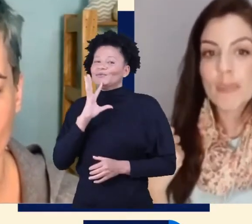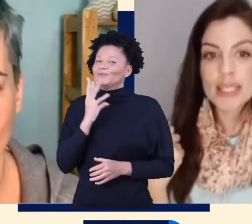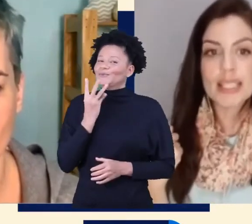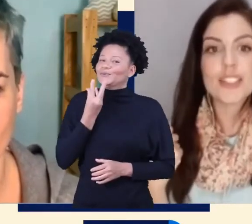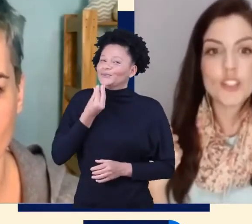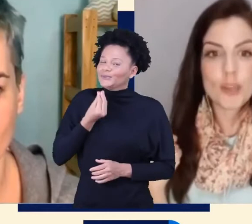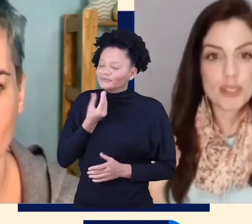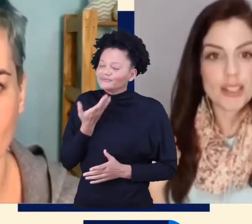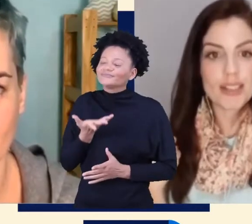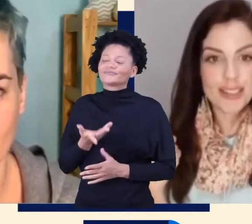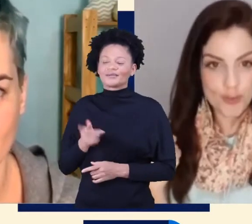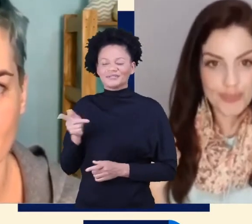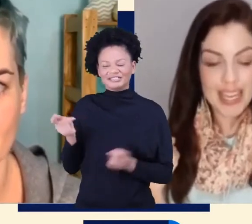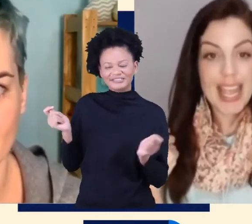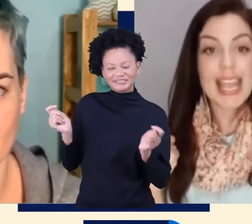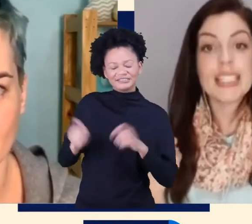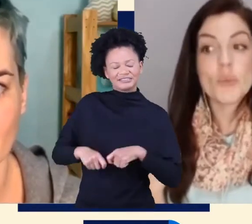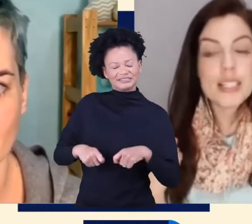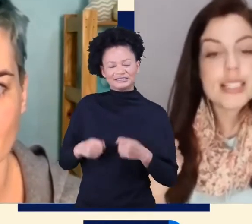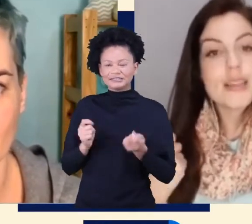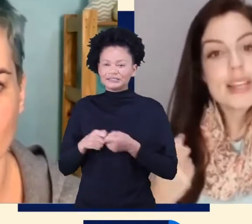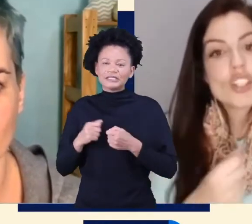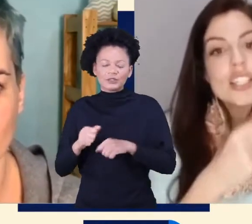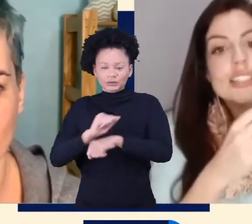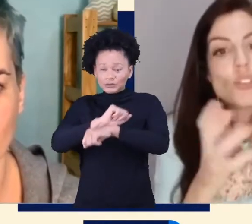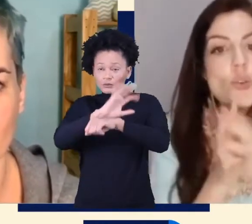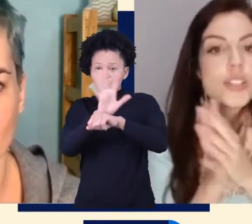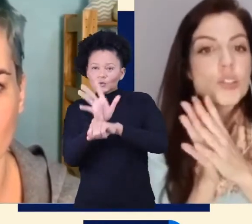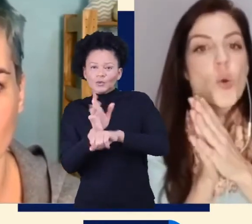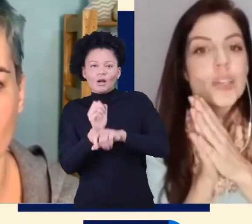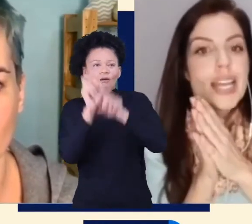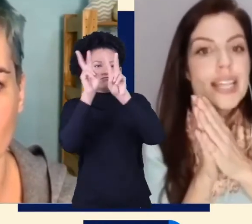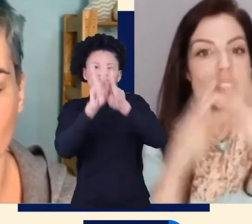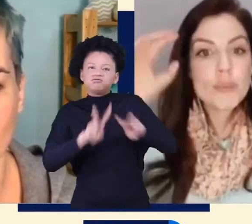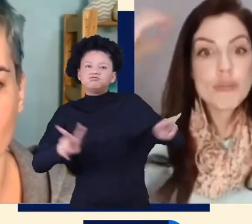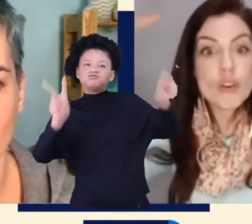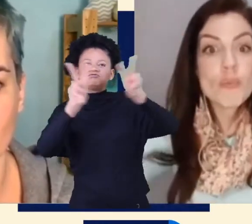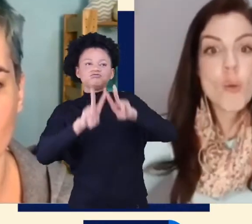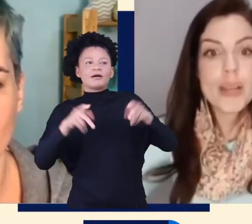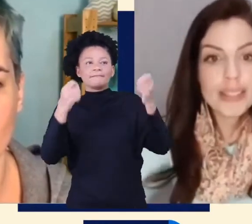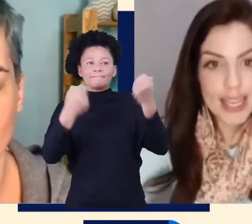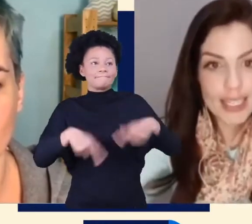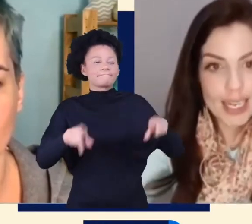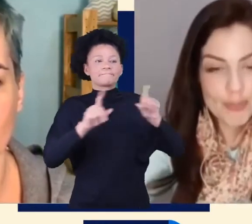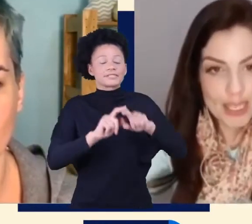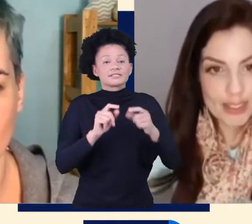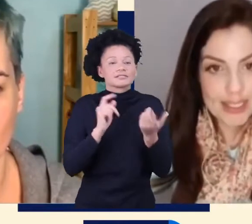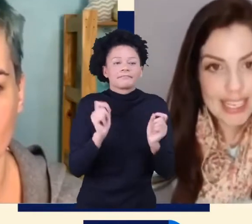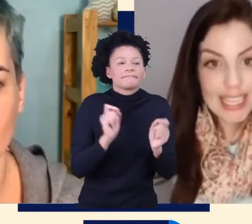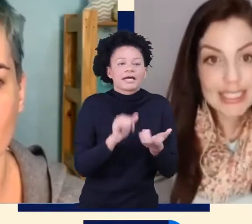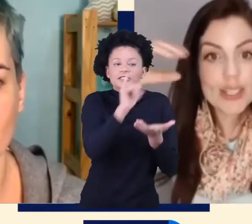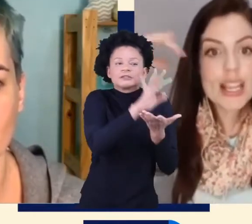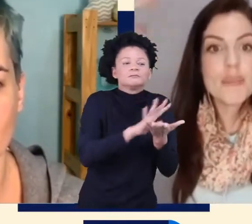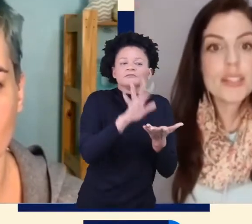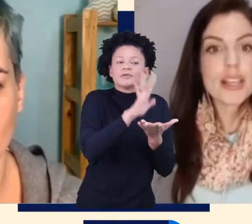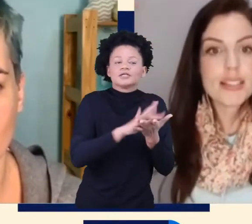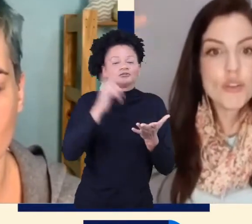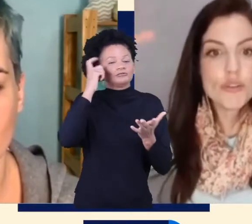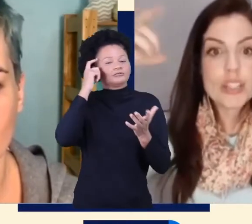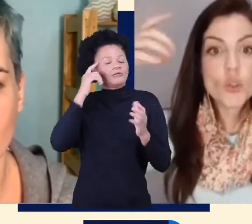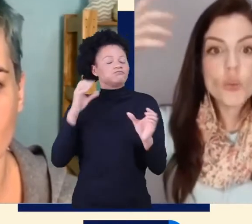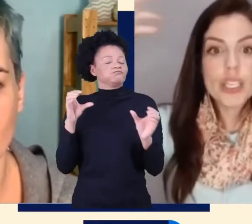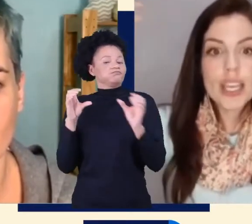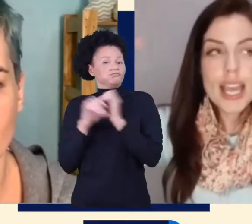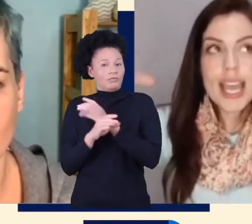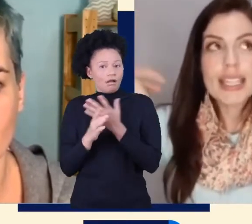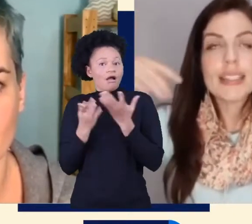aumentando a capacidade de abstração. Ela não precisa mais de tantas coisas concretas para formar uma ideia na cabeça. Então, essa abstração